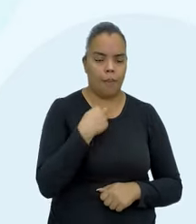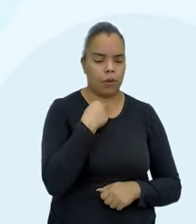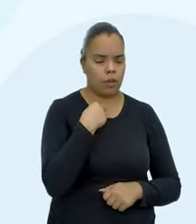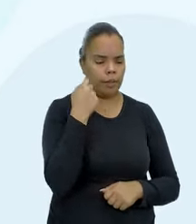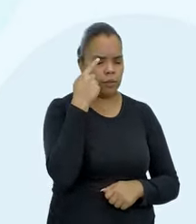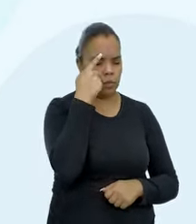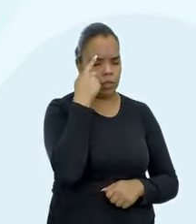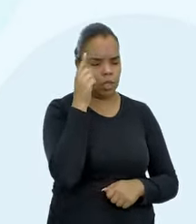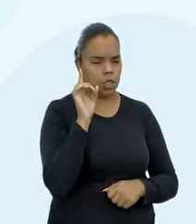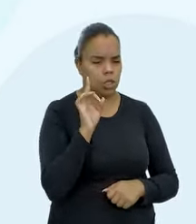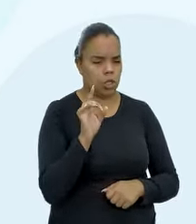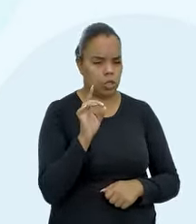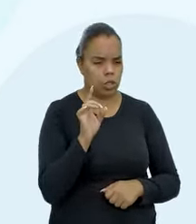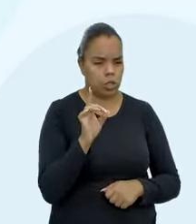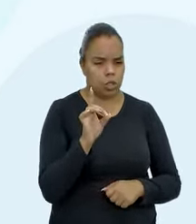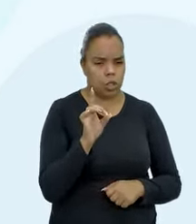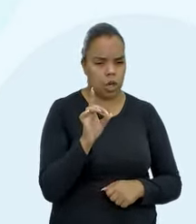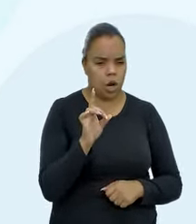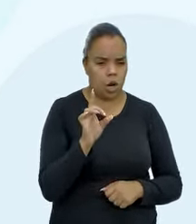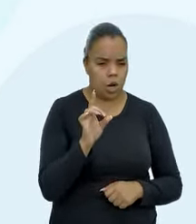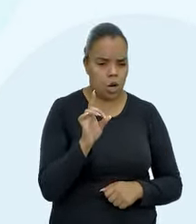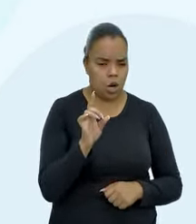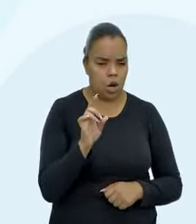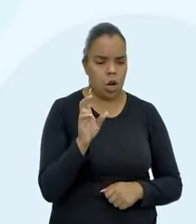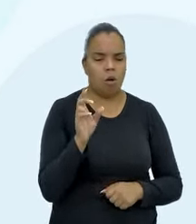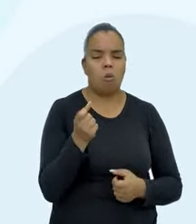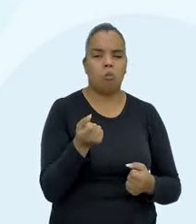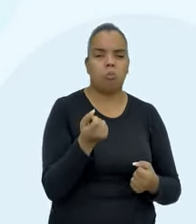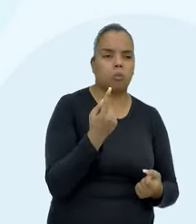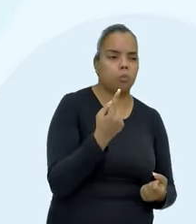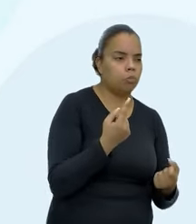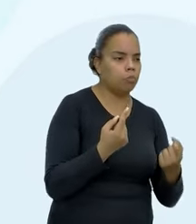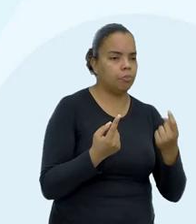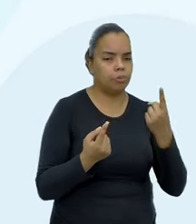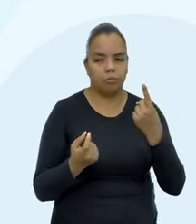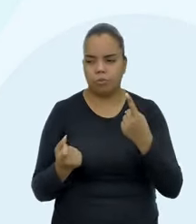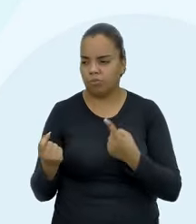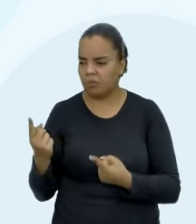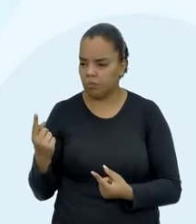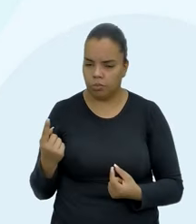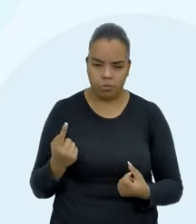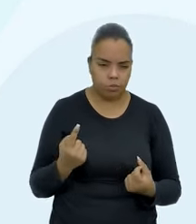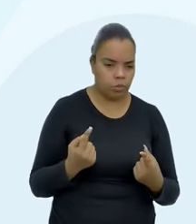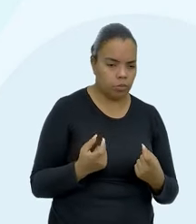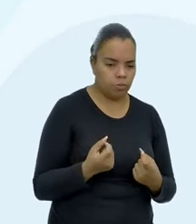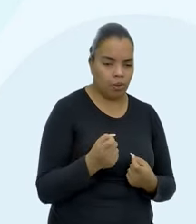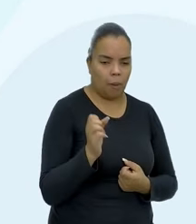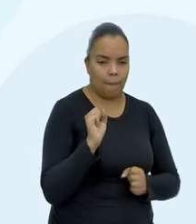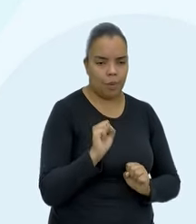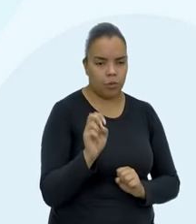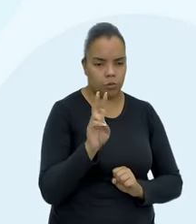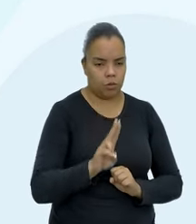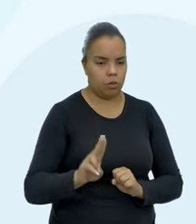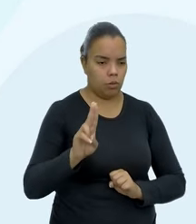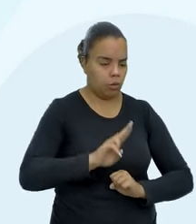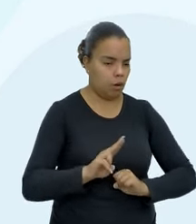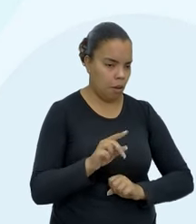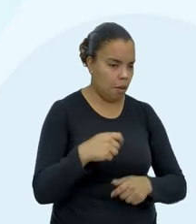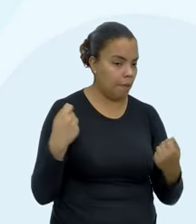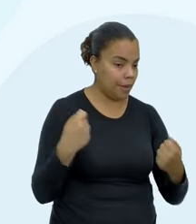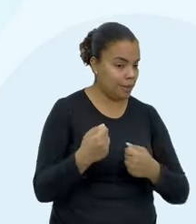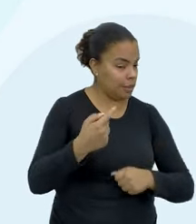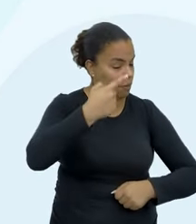pensar naqueles recursos que somente alguns estudantes possam utilizar nós precisamos pensar